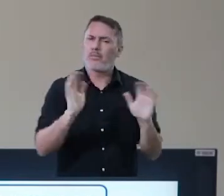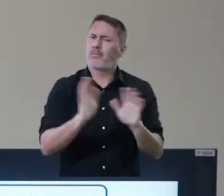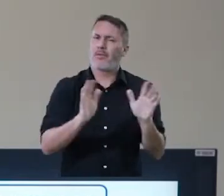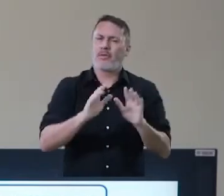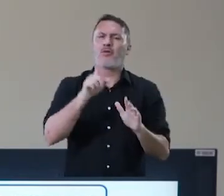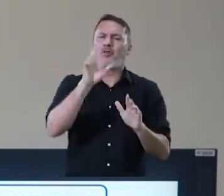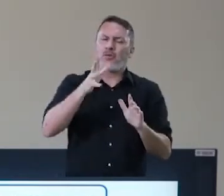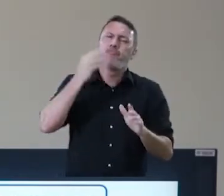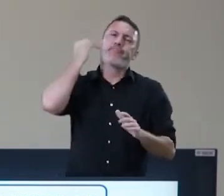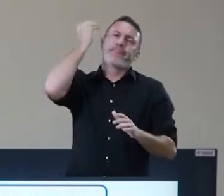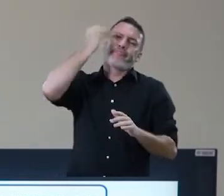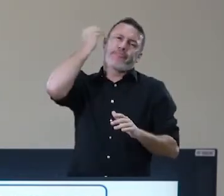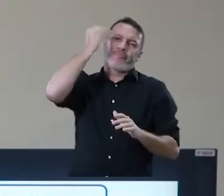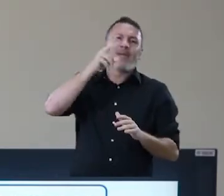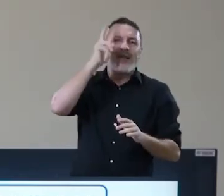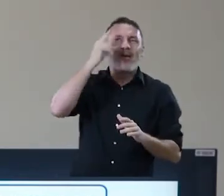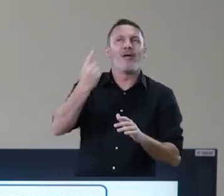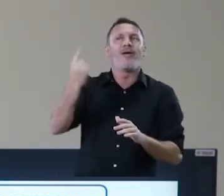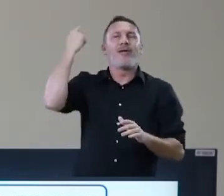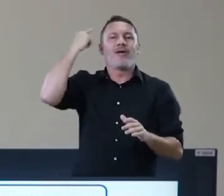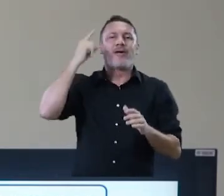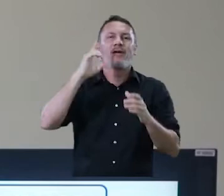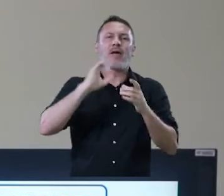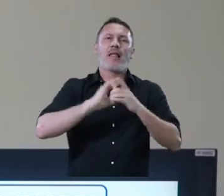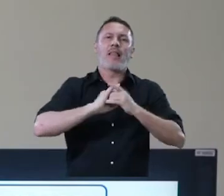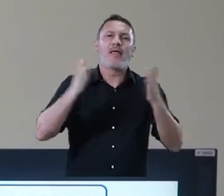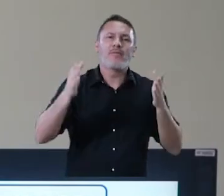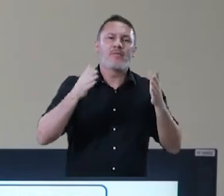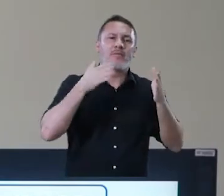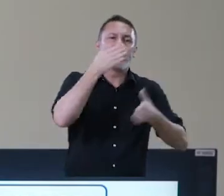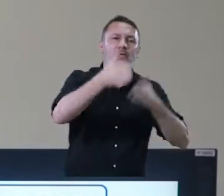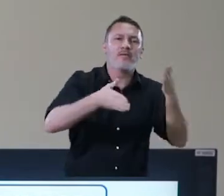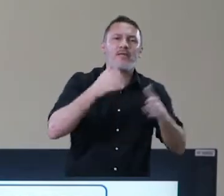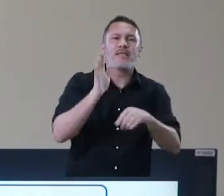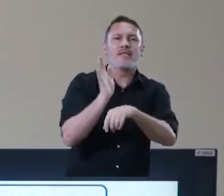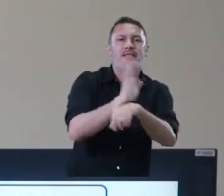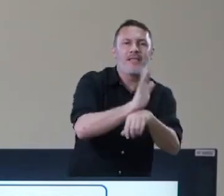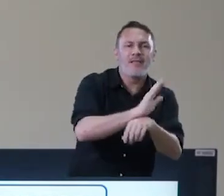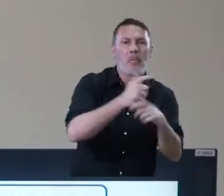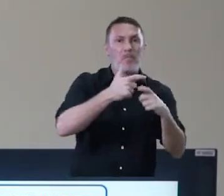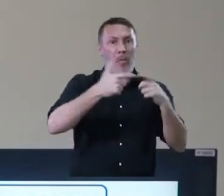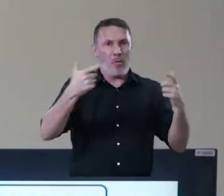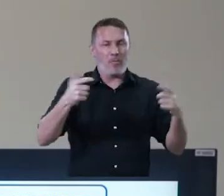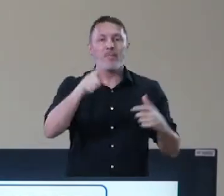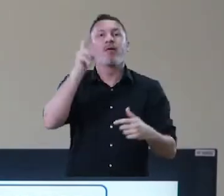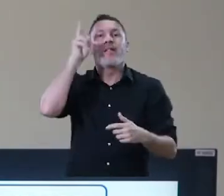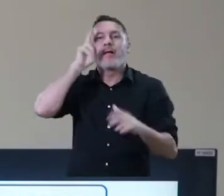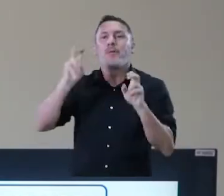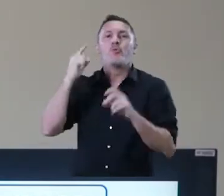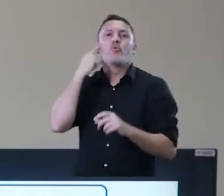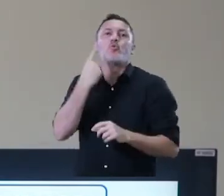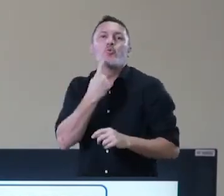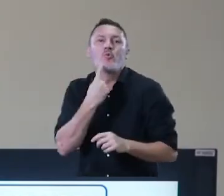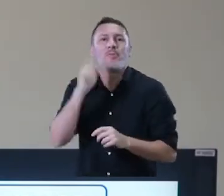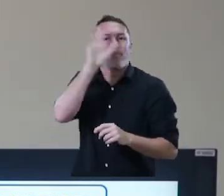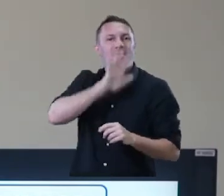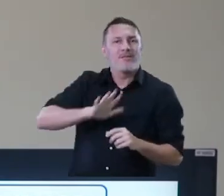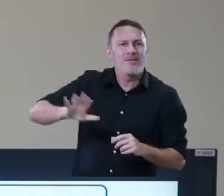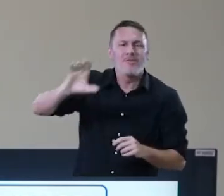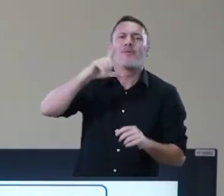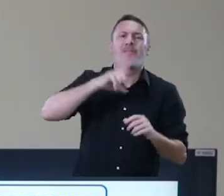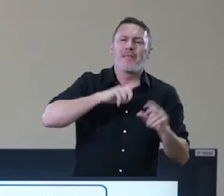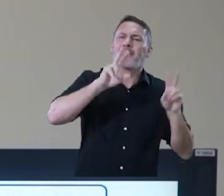Não. Lembra? Democratização do acesso ao cinema, a questão dos surdos do Brasil. Tivemos vários outros